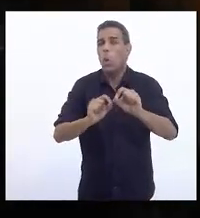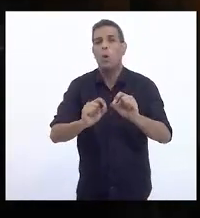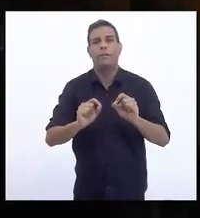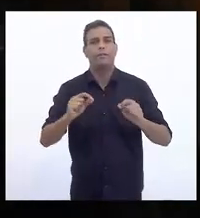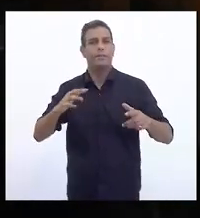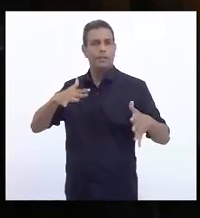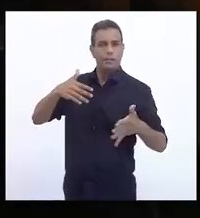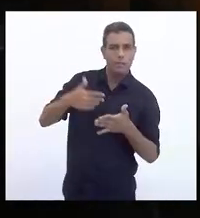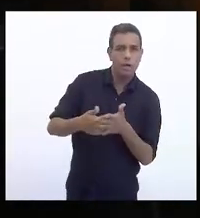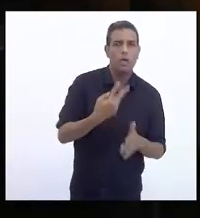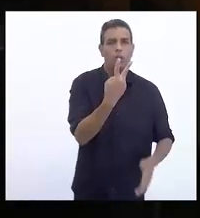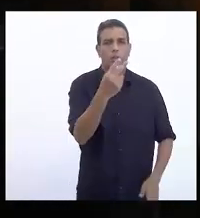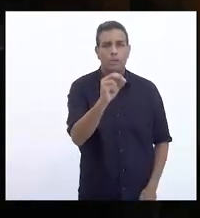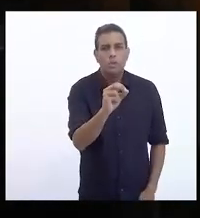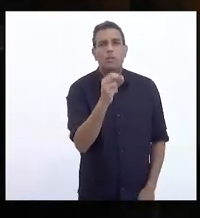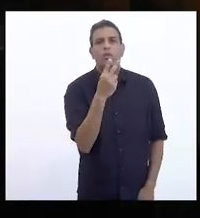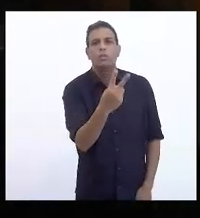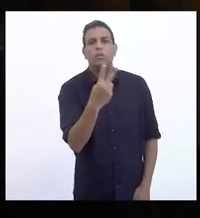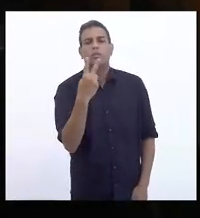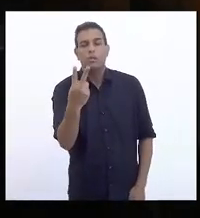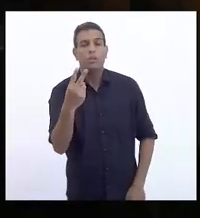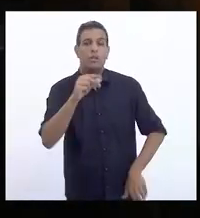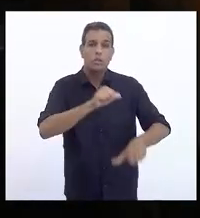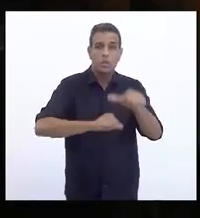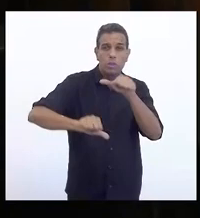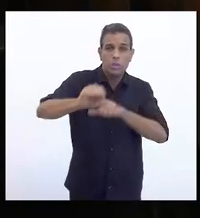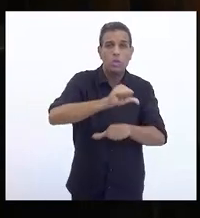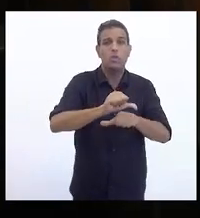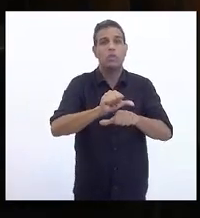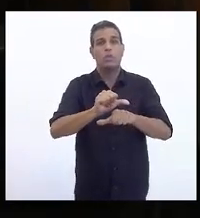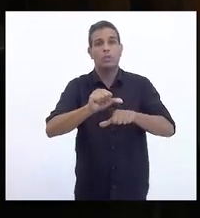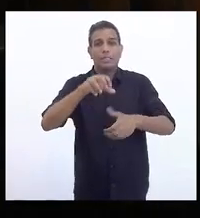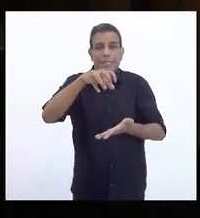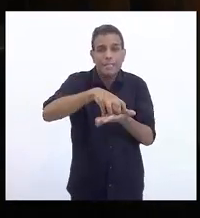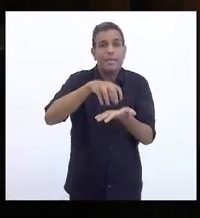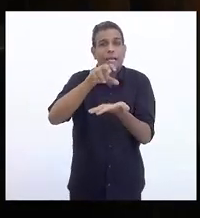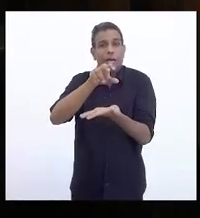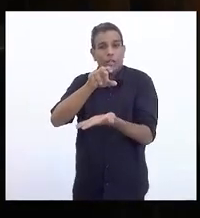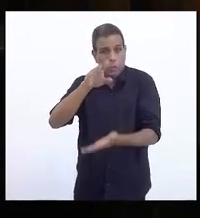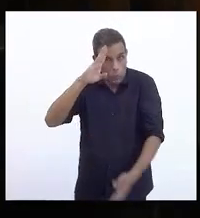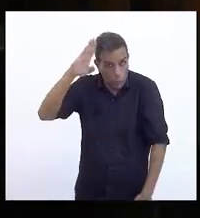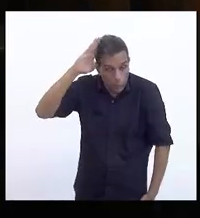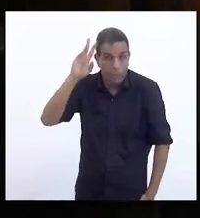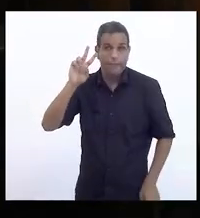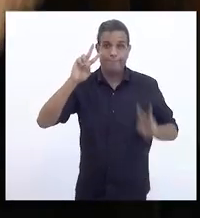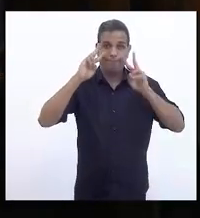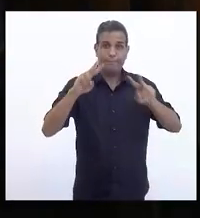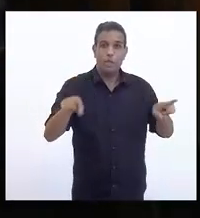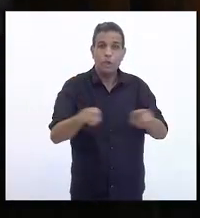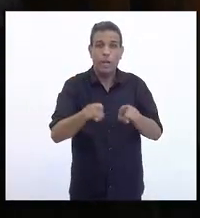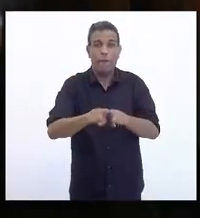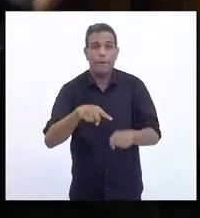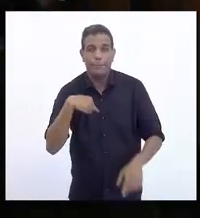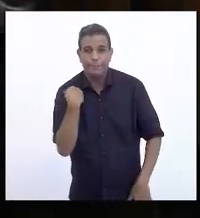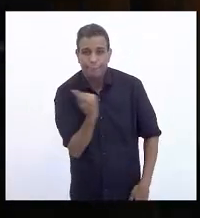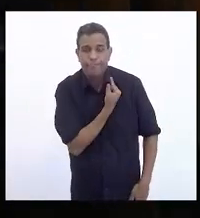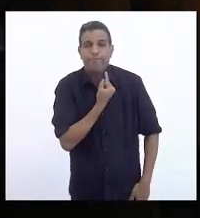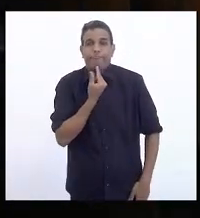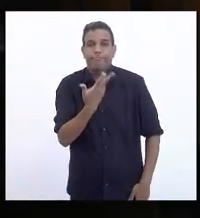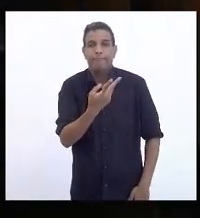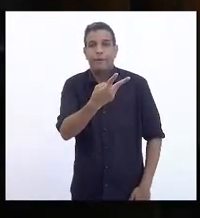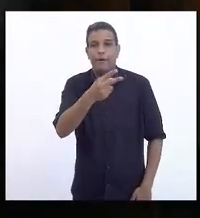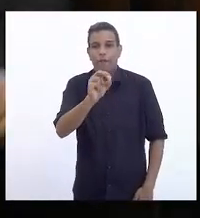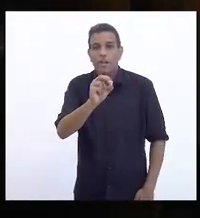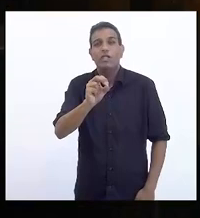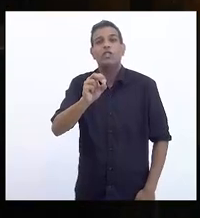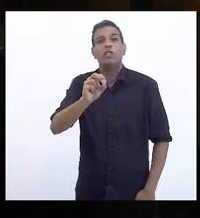desde 2002, quando a FAETEC foi transformada em centro universitário, e esses são os primórdios da UESO, até hoje, portanto, cerca de 20